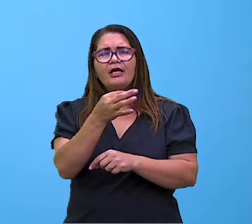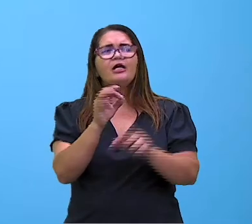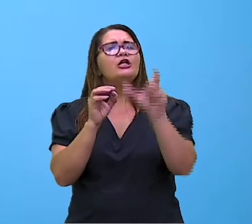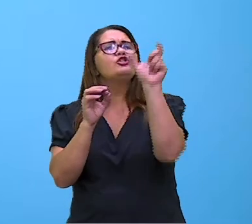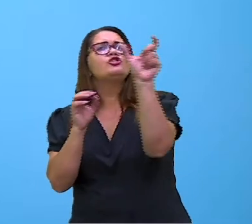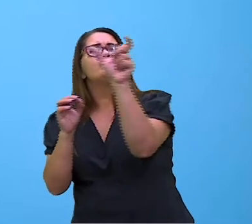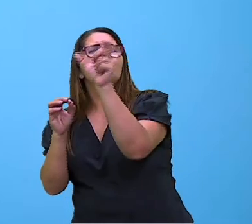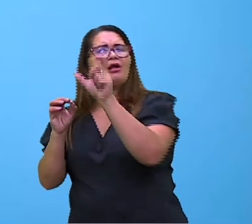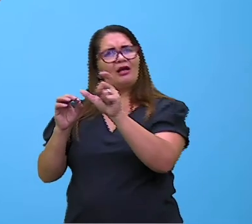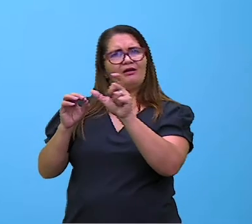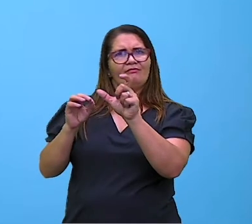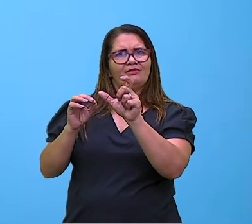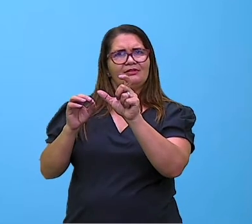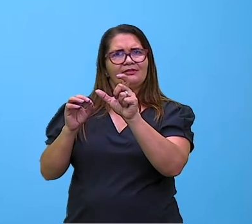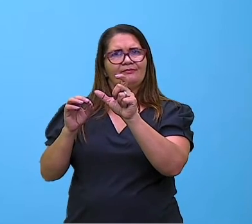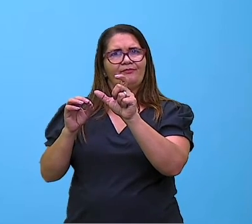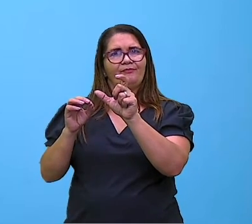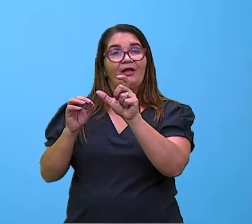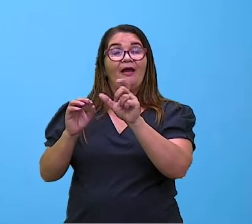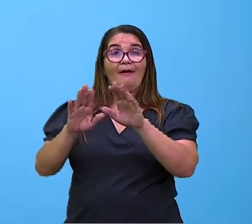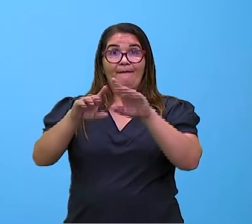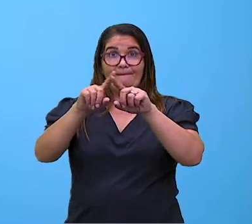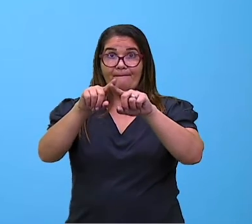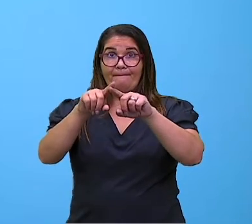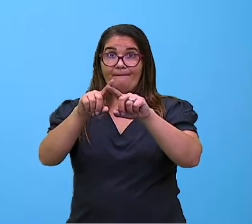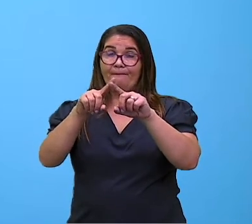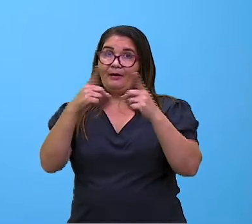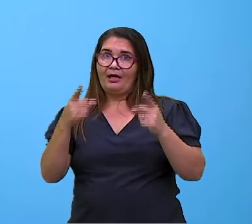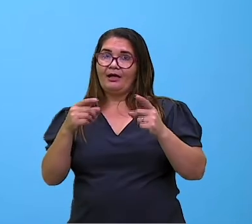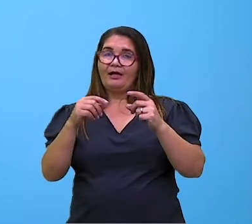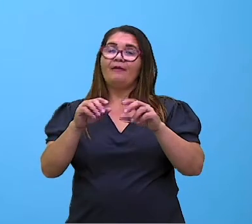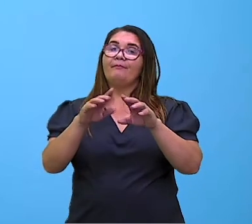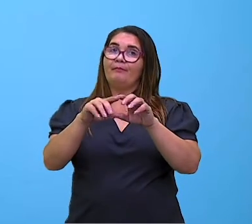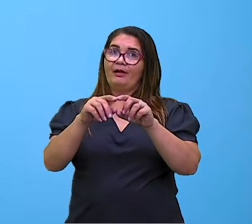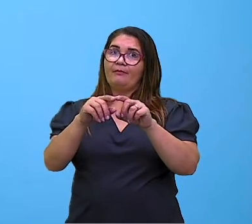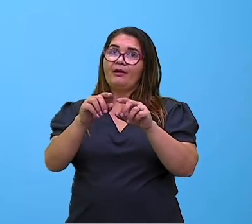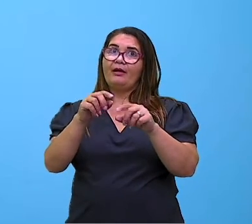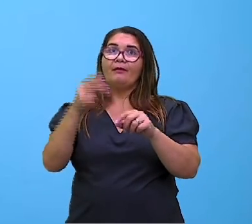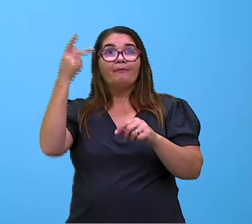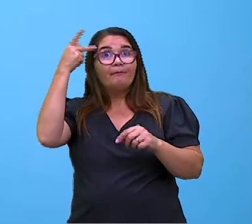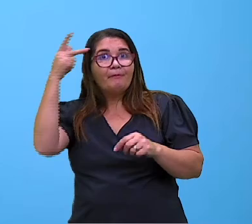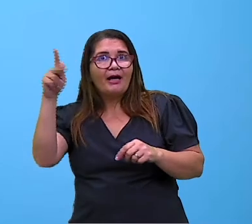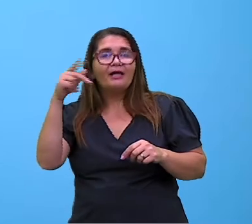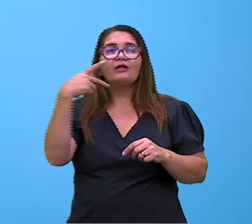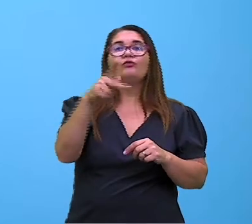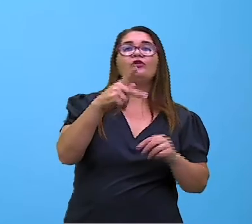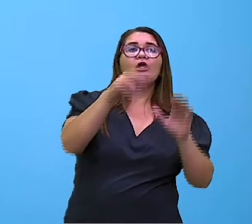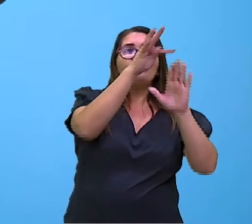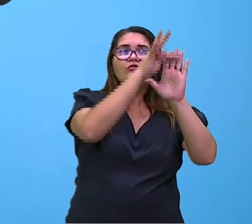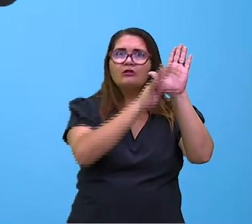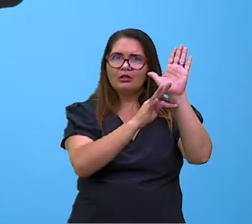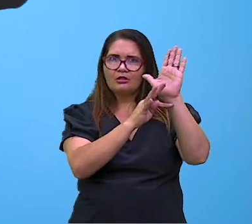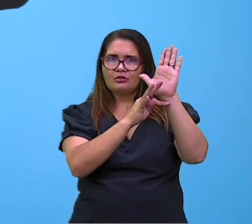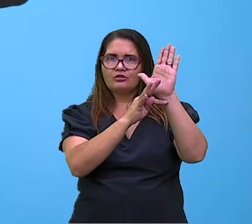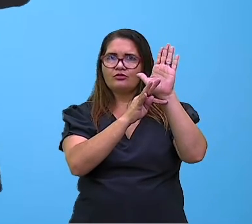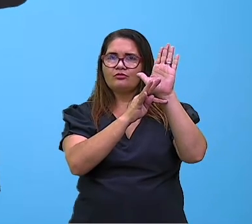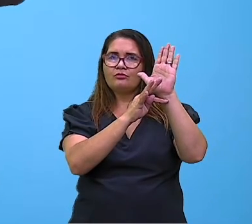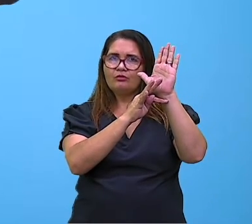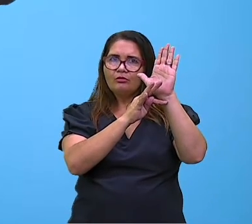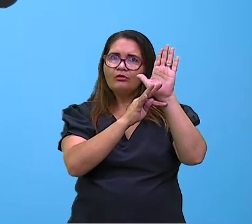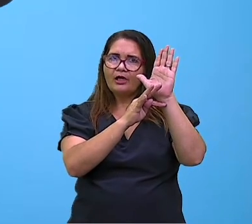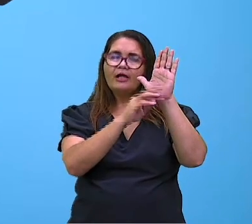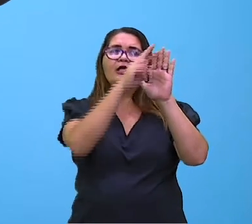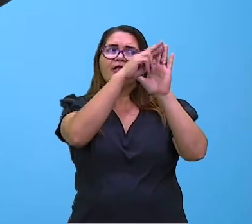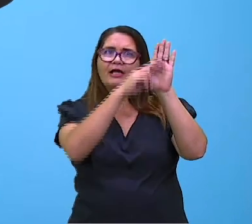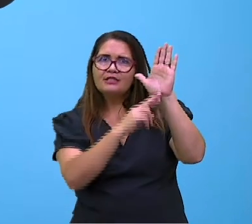contexto uma frase ou um texto todo errado. Inclusive, eu quero chamar a atenção dos alunos que muitos dos textos